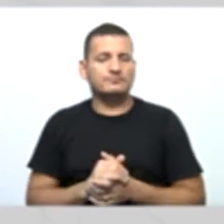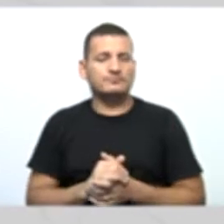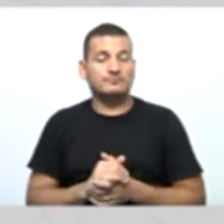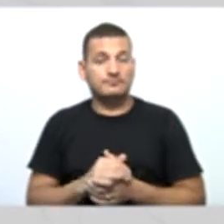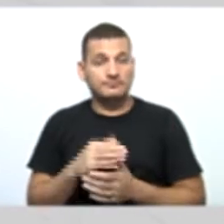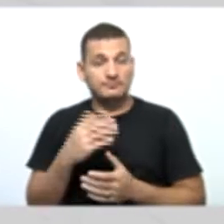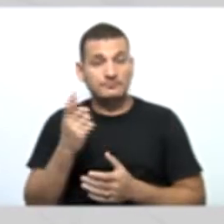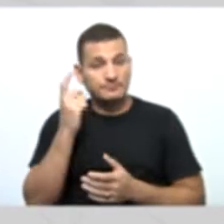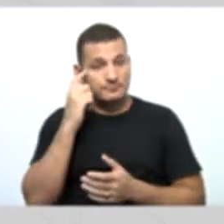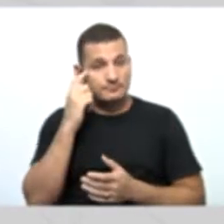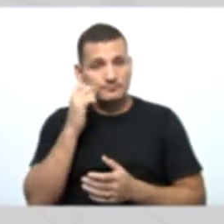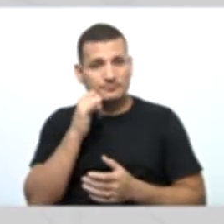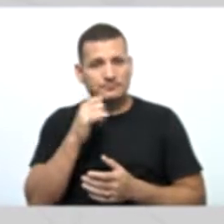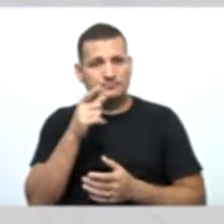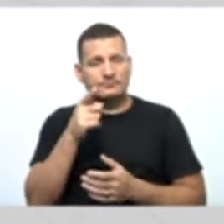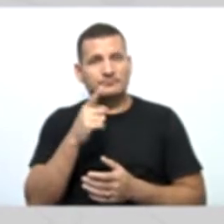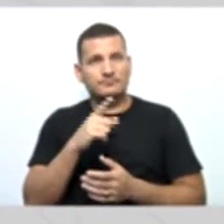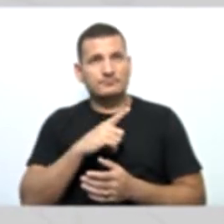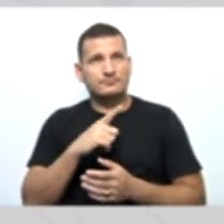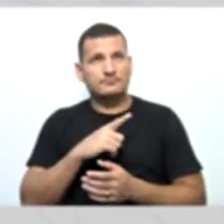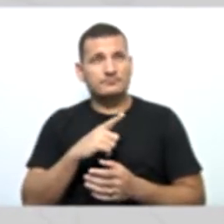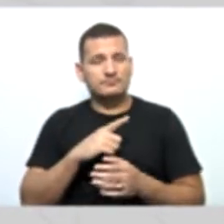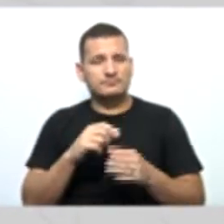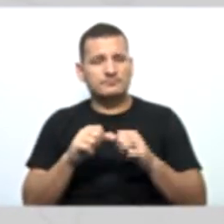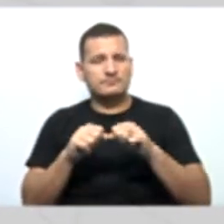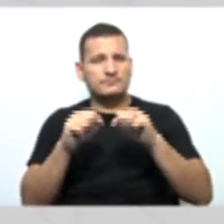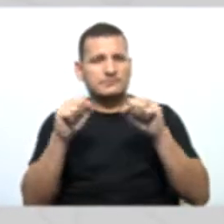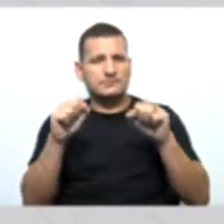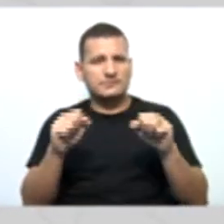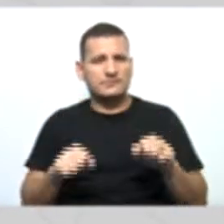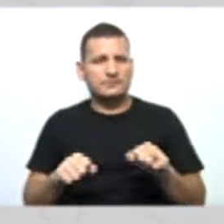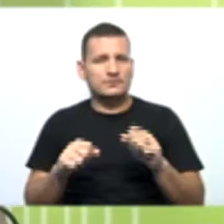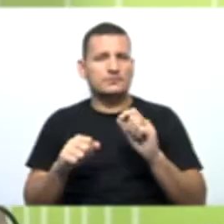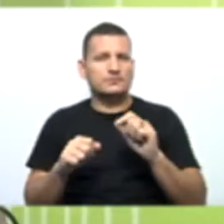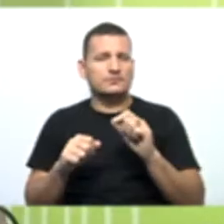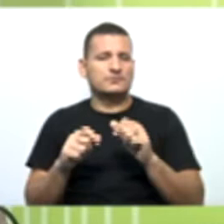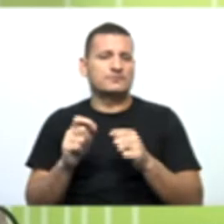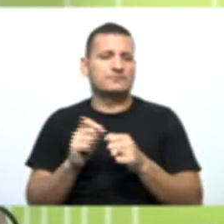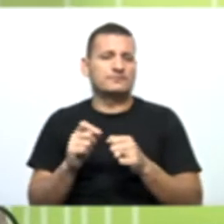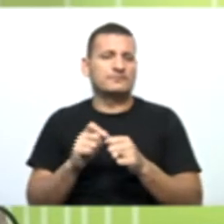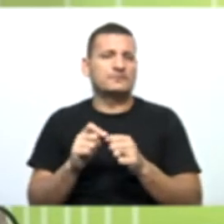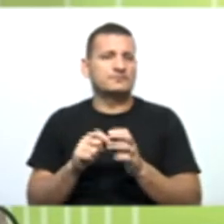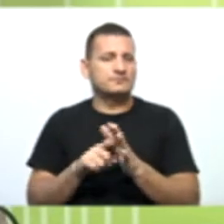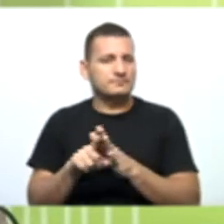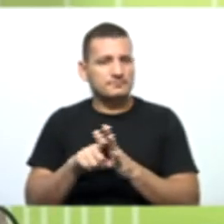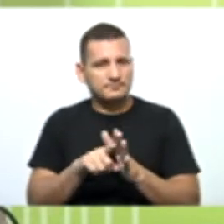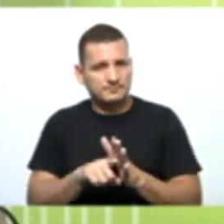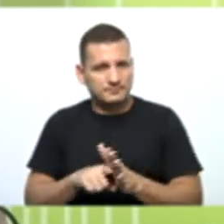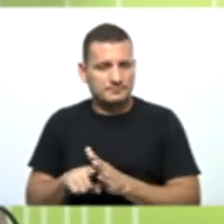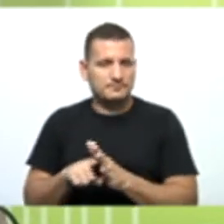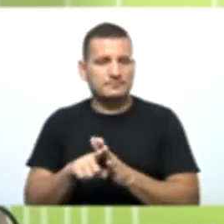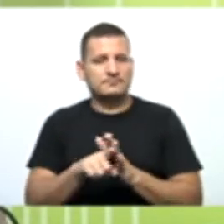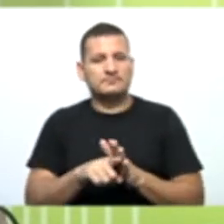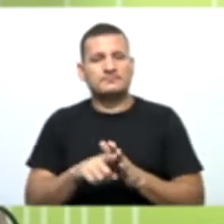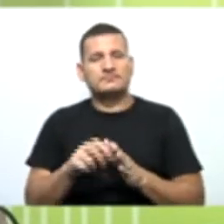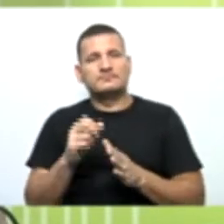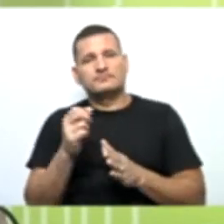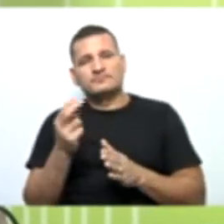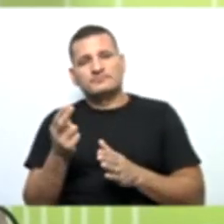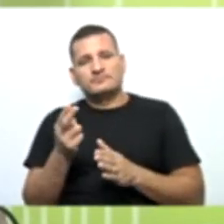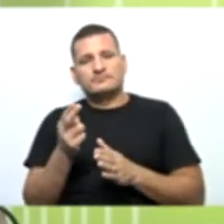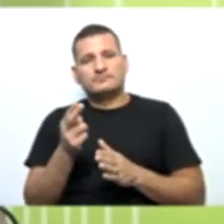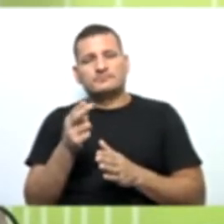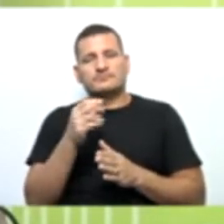um sistema que fizesse uma busca? Ou melhor ainda, já pensou se todas as provas que você